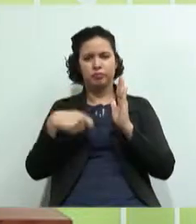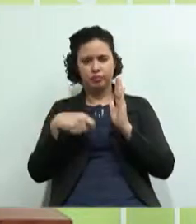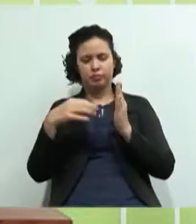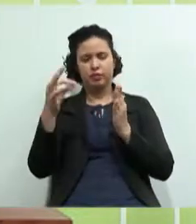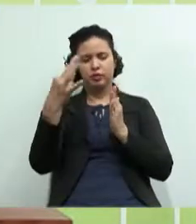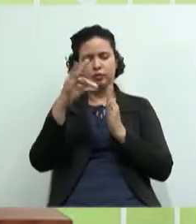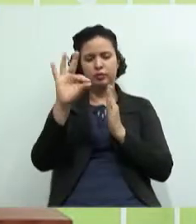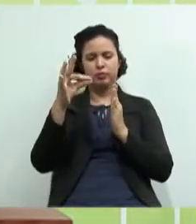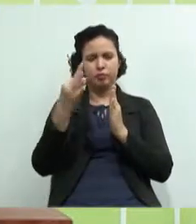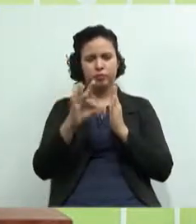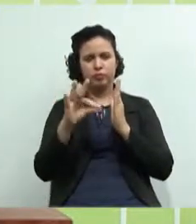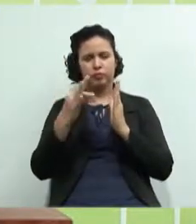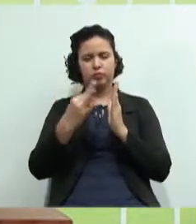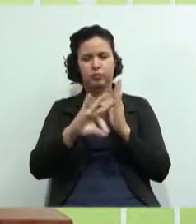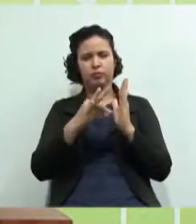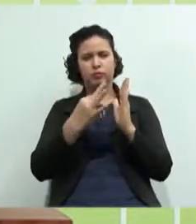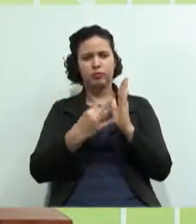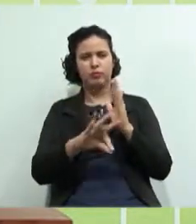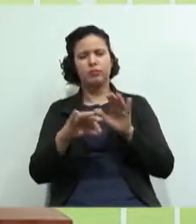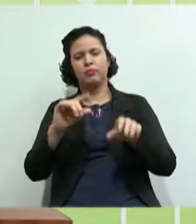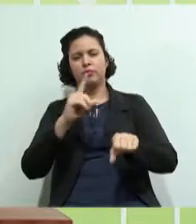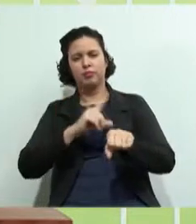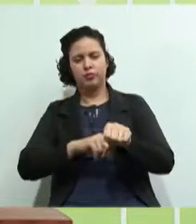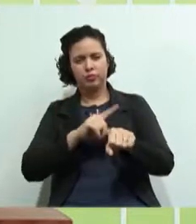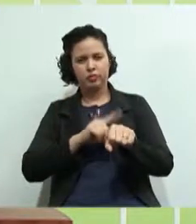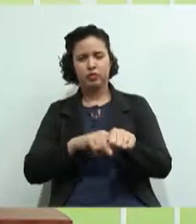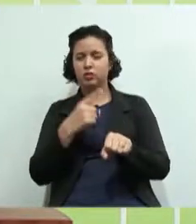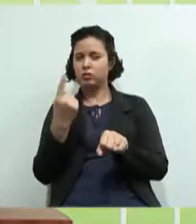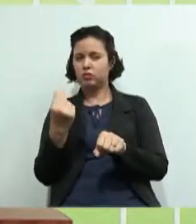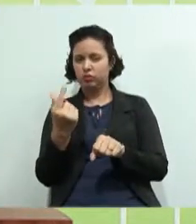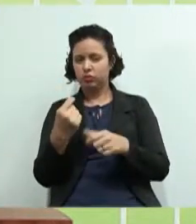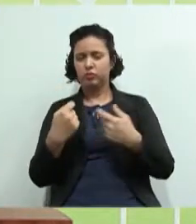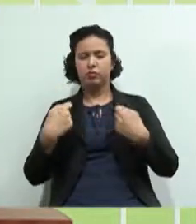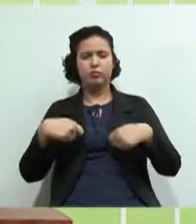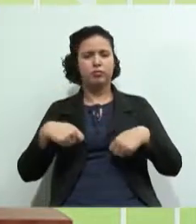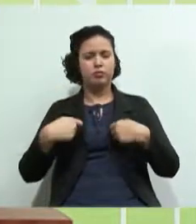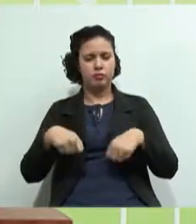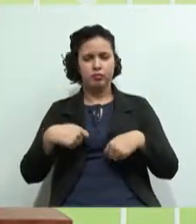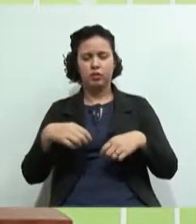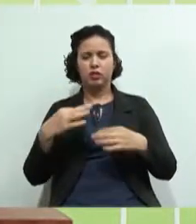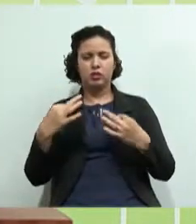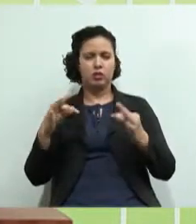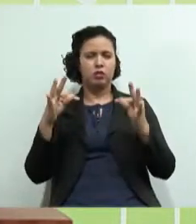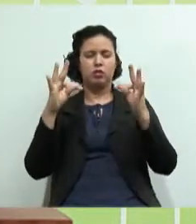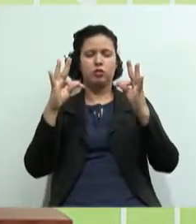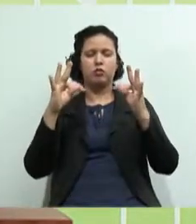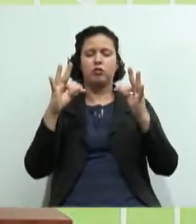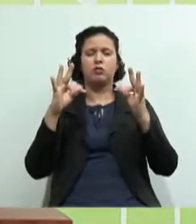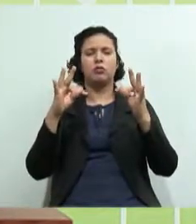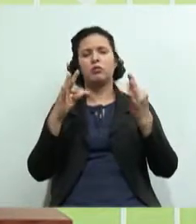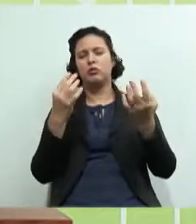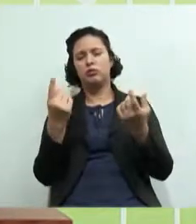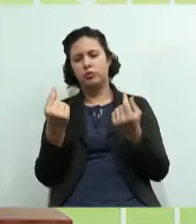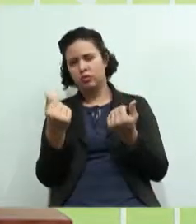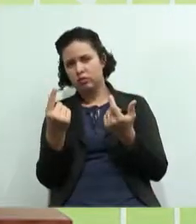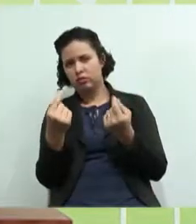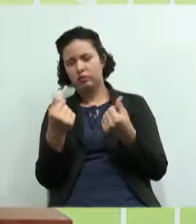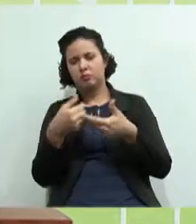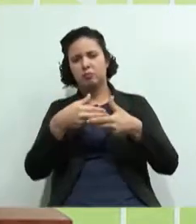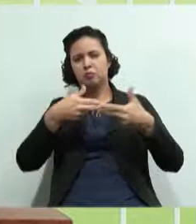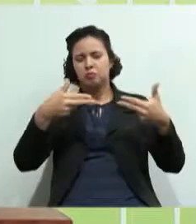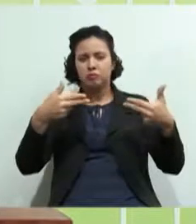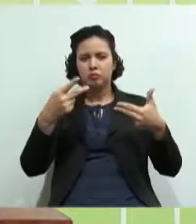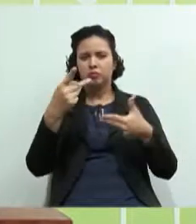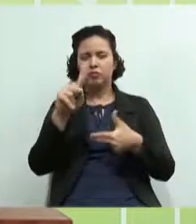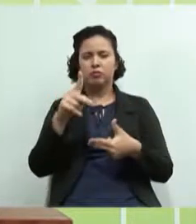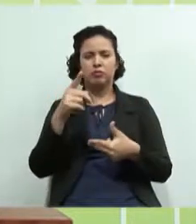seu tempo, cada um com a sua quantidade de recursos necessários, seja ele tecnológico, físico, financeiro, da forma que você achar melhor